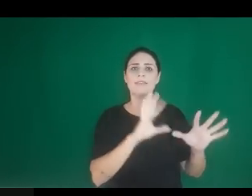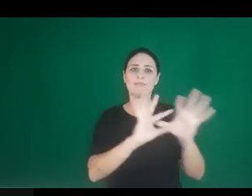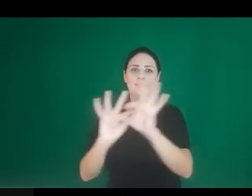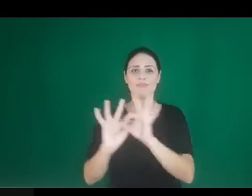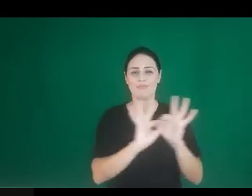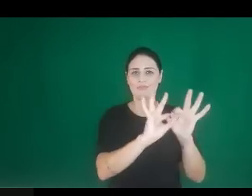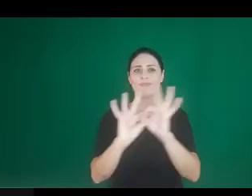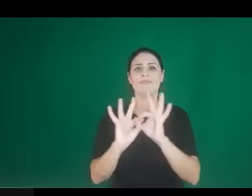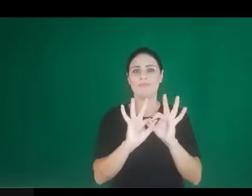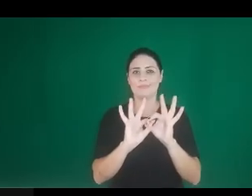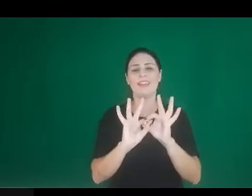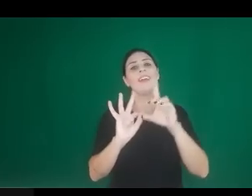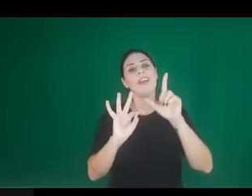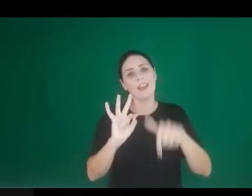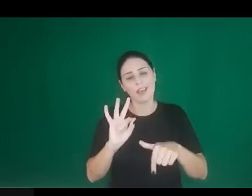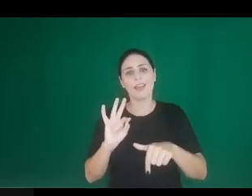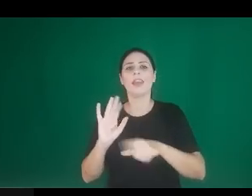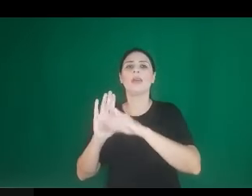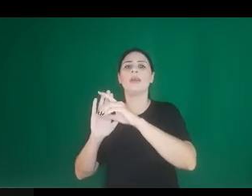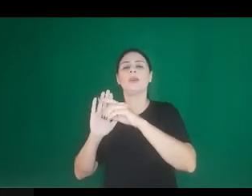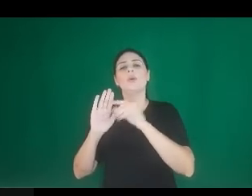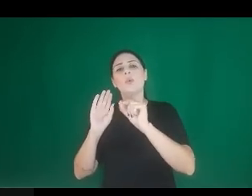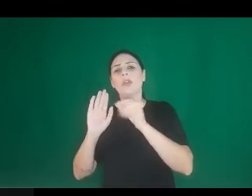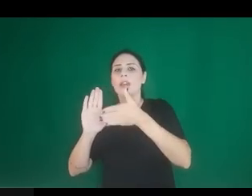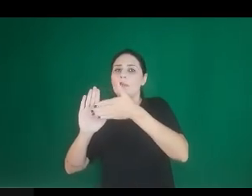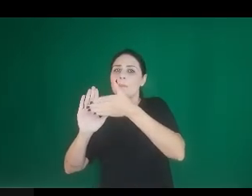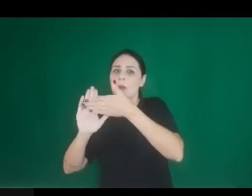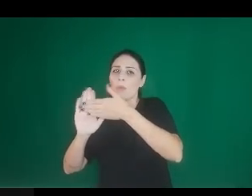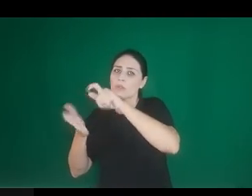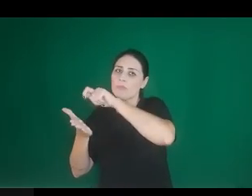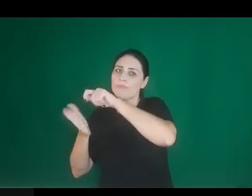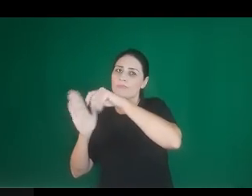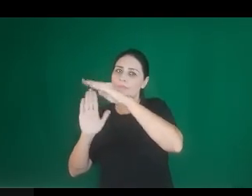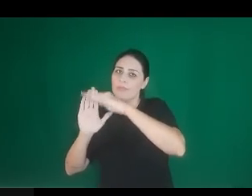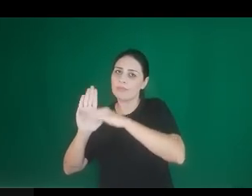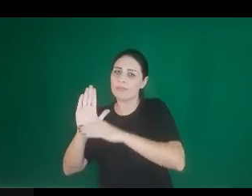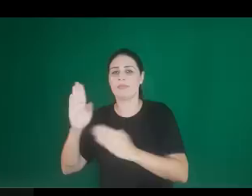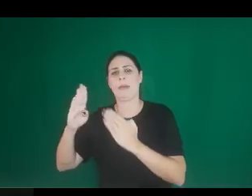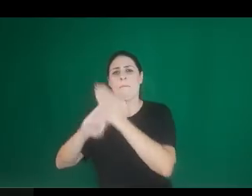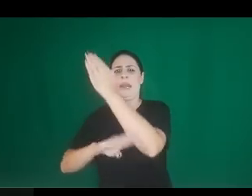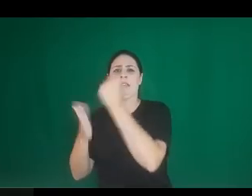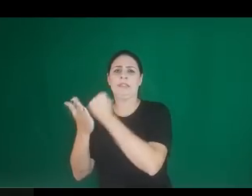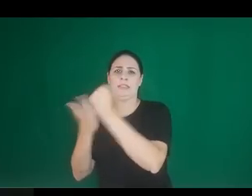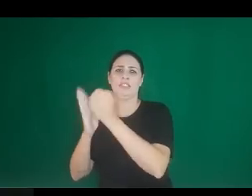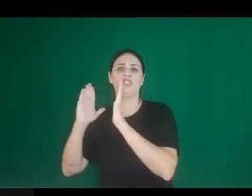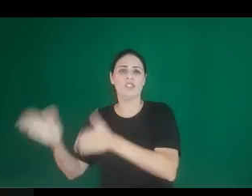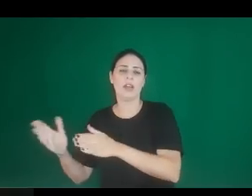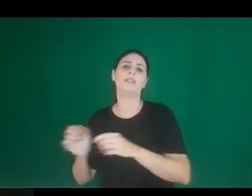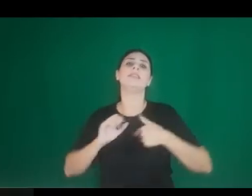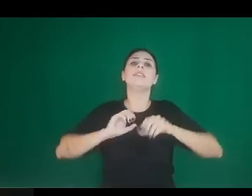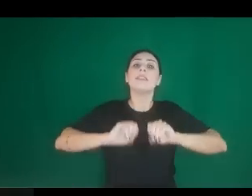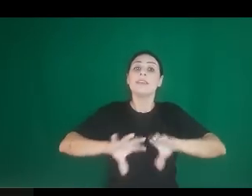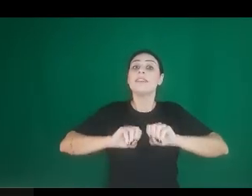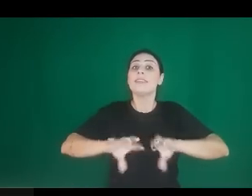busca dessa congruência, dessa coerência entre o que está escrito, aprovado,